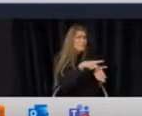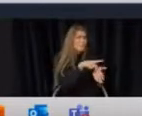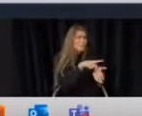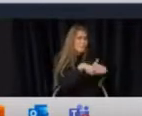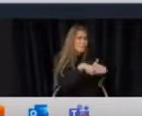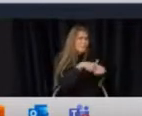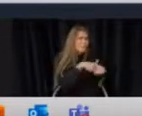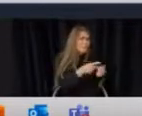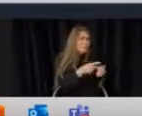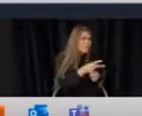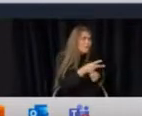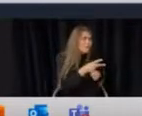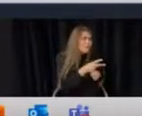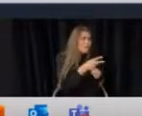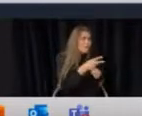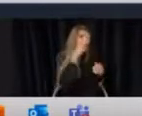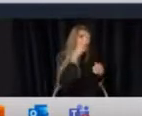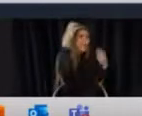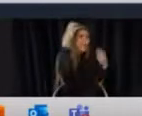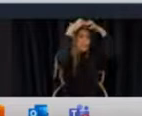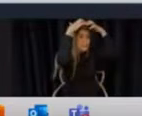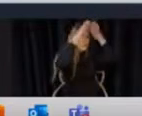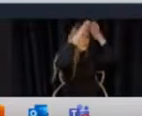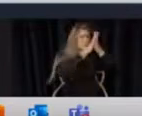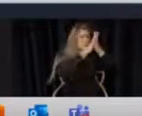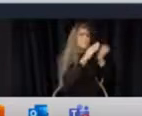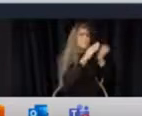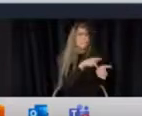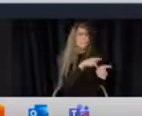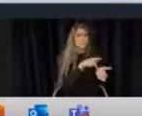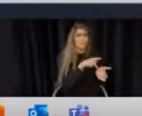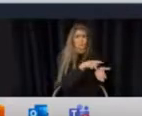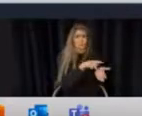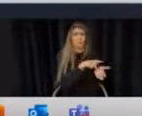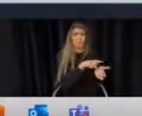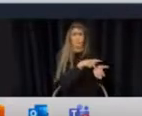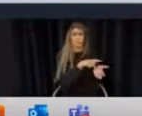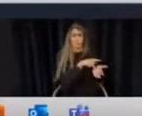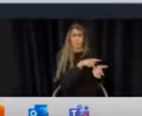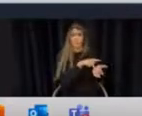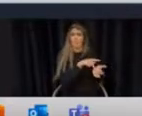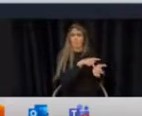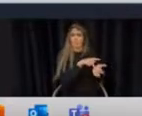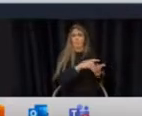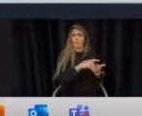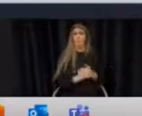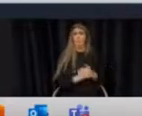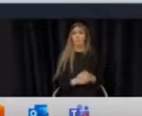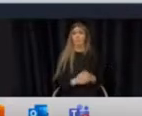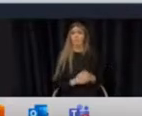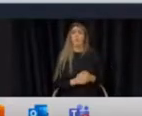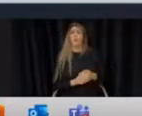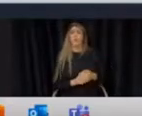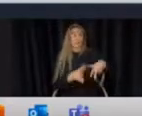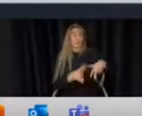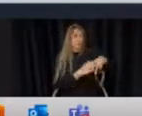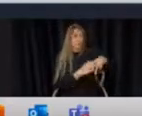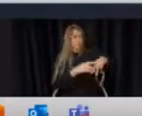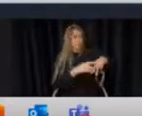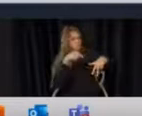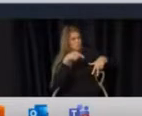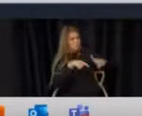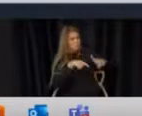para a central de transplantes ou para as organizações de procura de órgãos. Esse paciente é avaliado para ver se ele